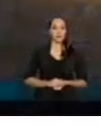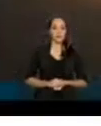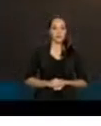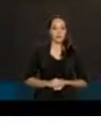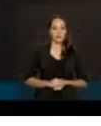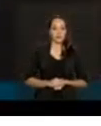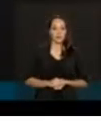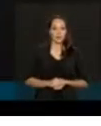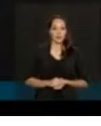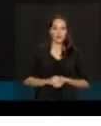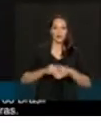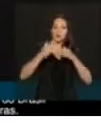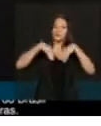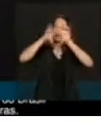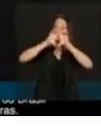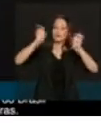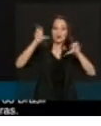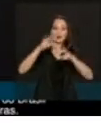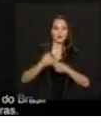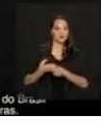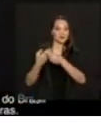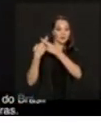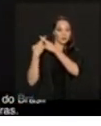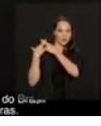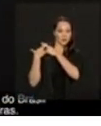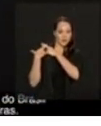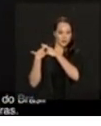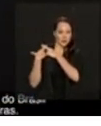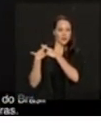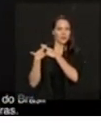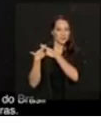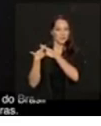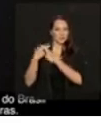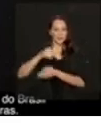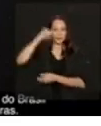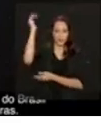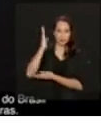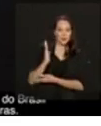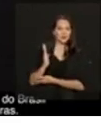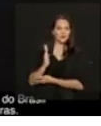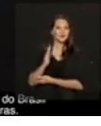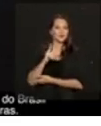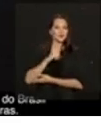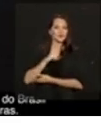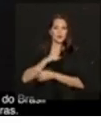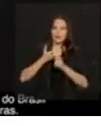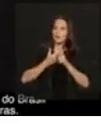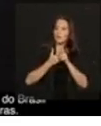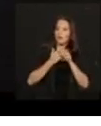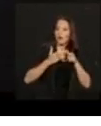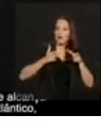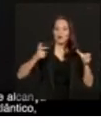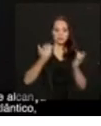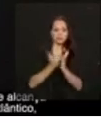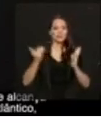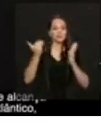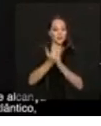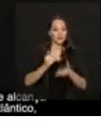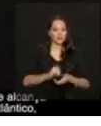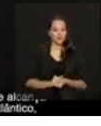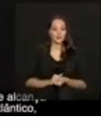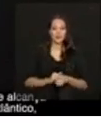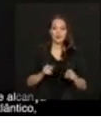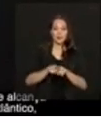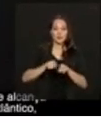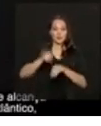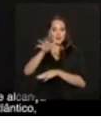O espaço aéreo sob responsabilidade do Brasil estende-se além de suas fronteiras. Ultrapassa a